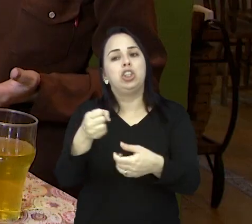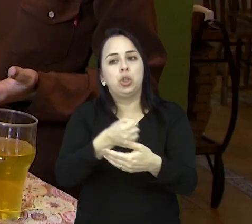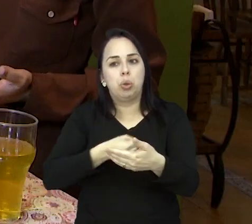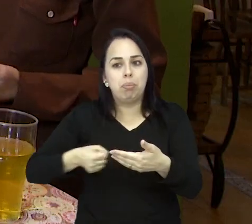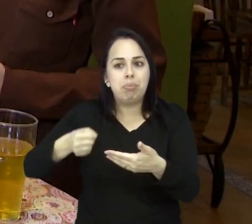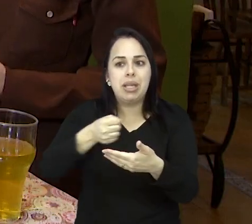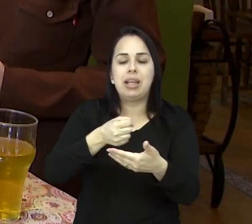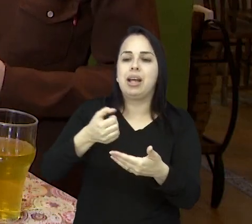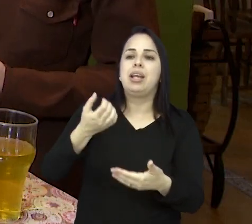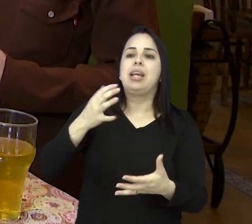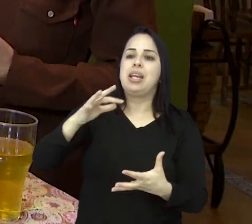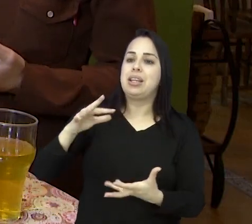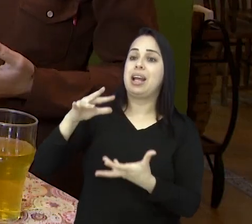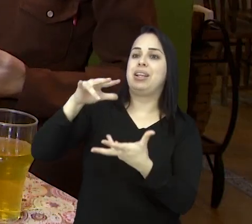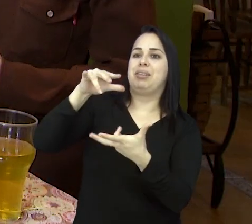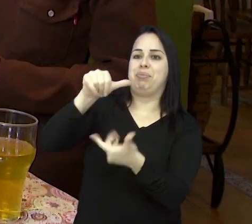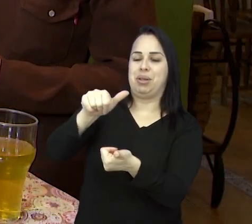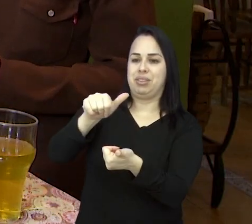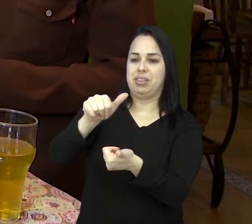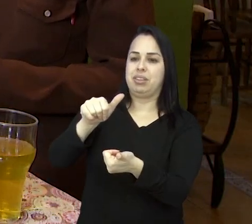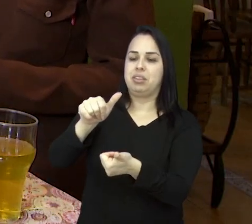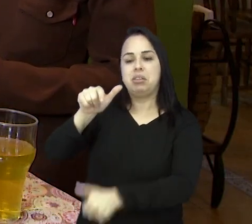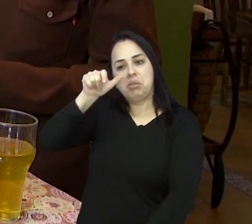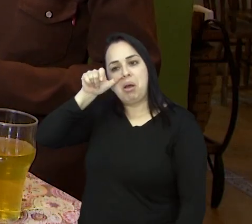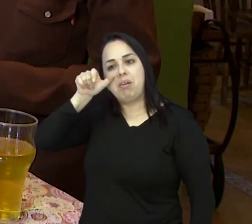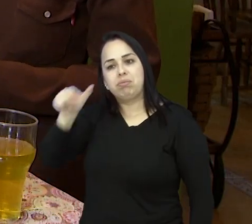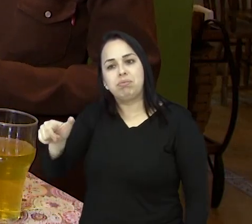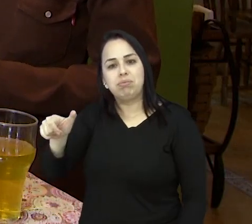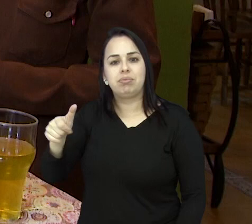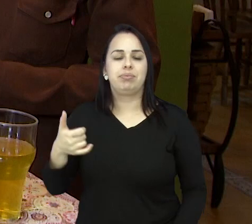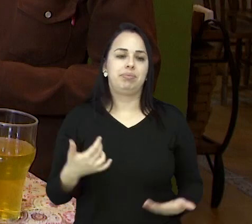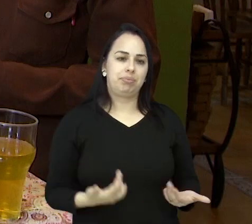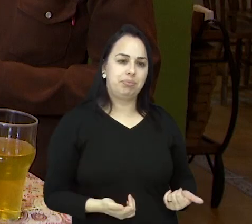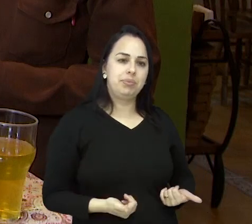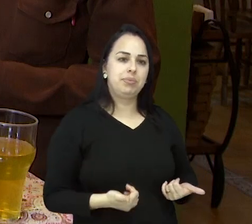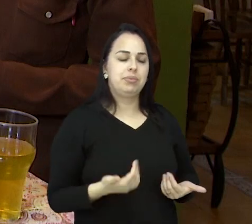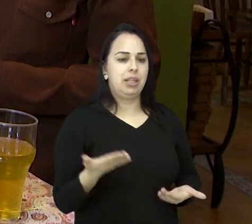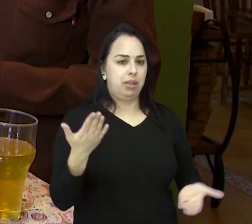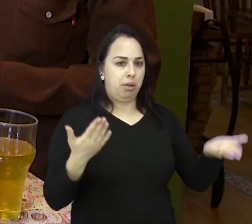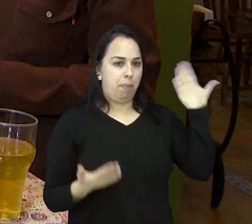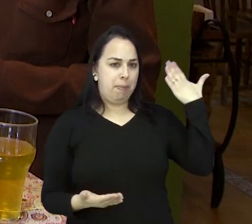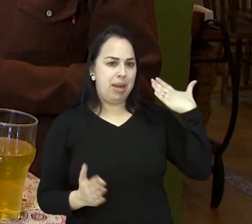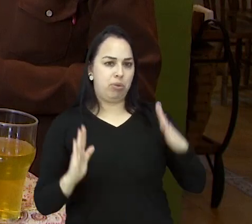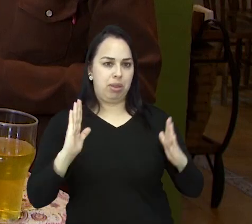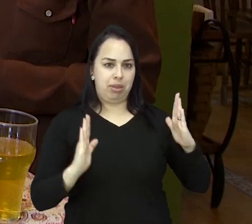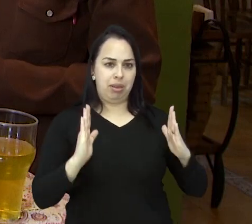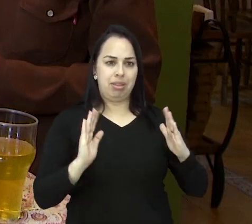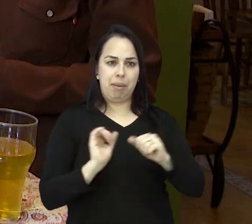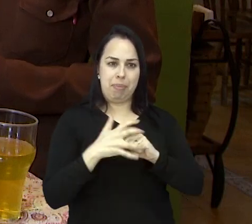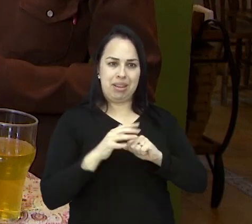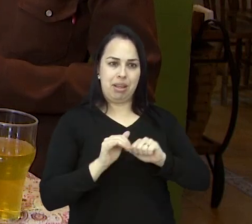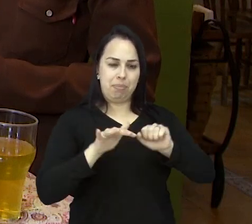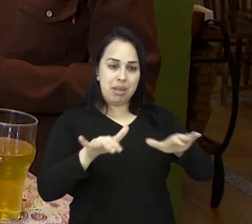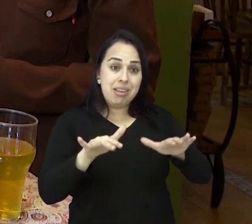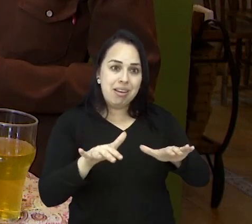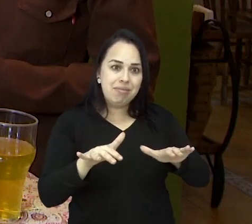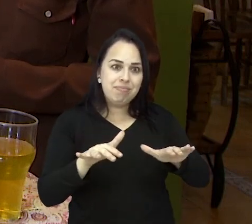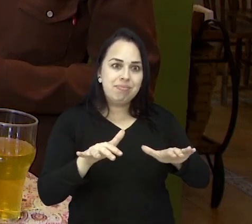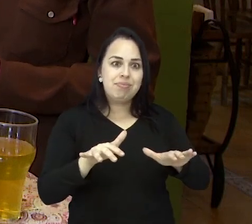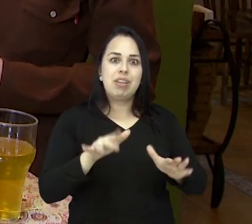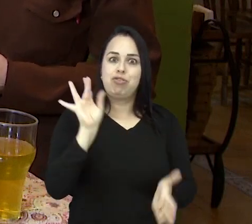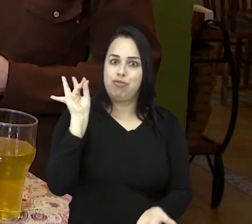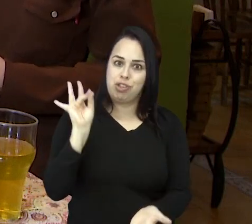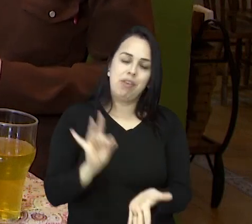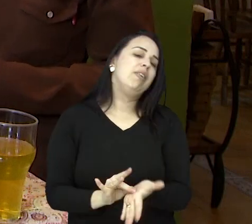mundial. E aí me despertou para essa nova profissão. Mas isso tudo foi na época da pandemia, né? Foi. A